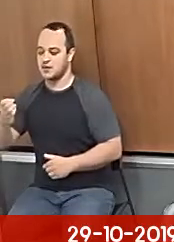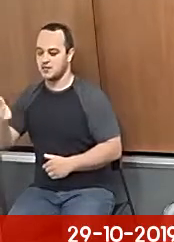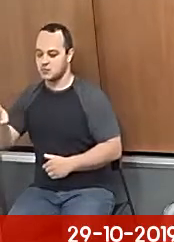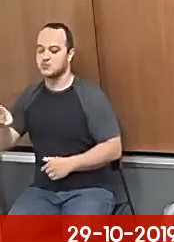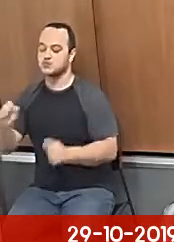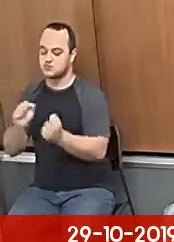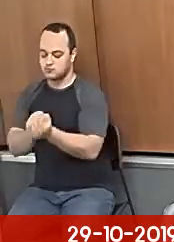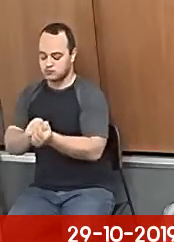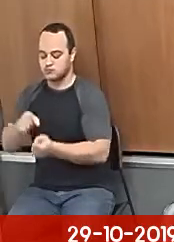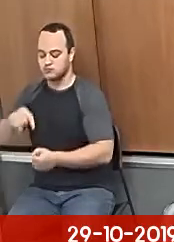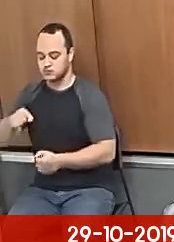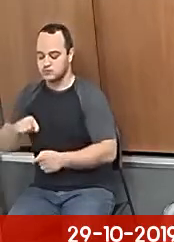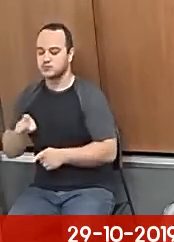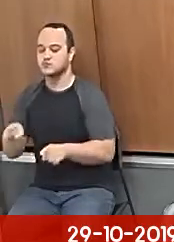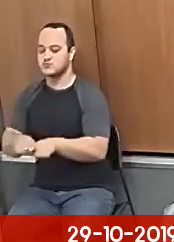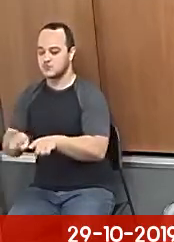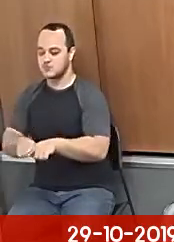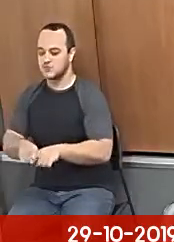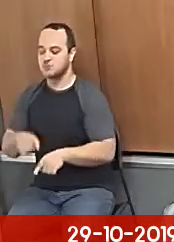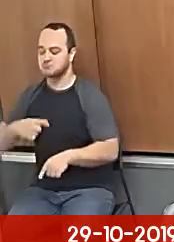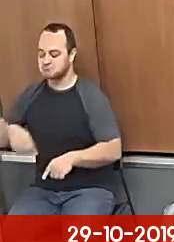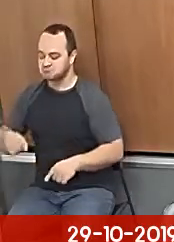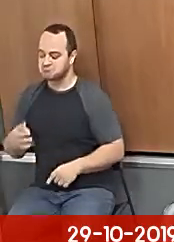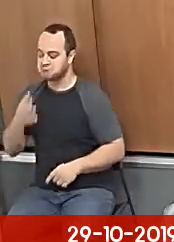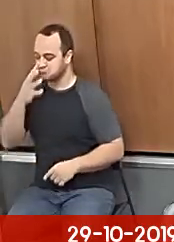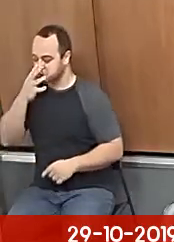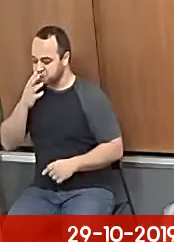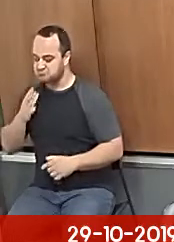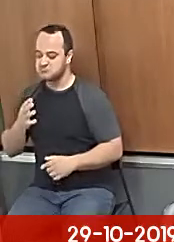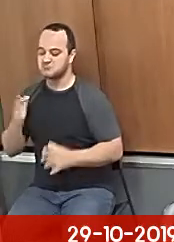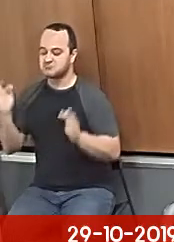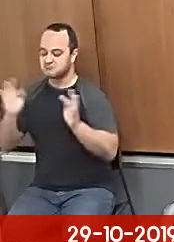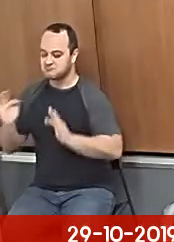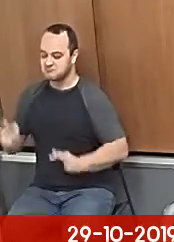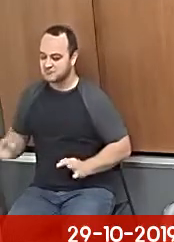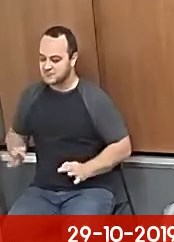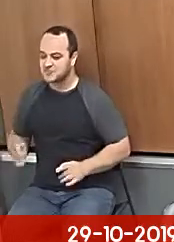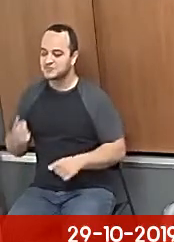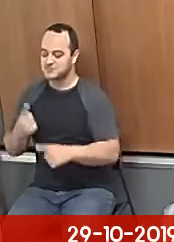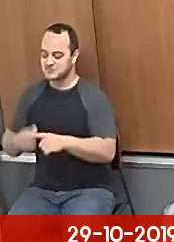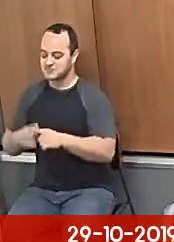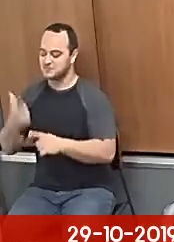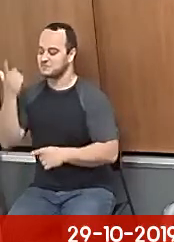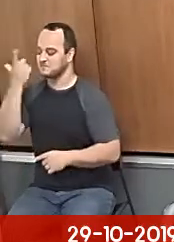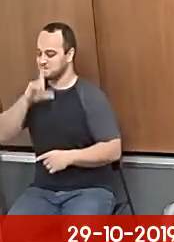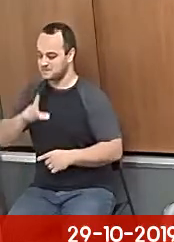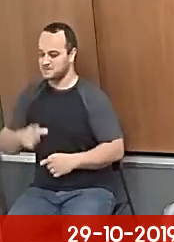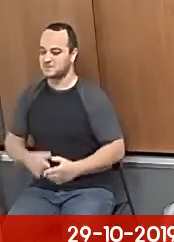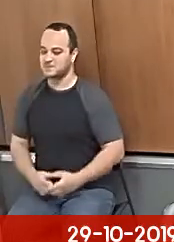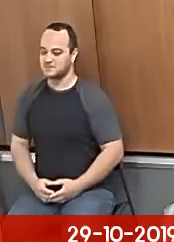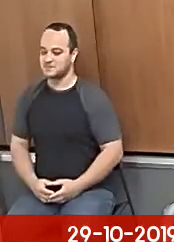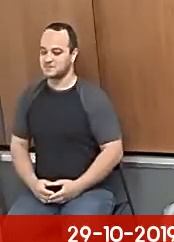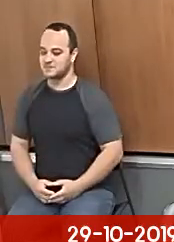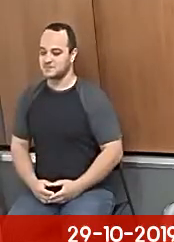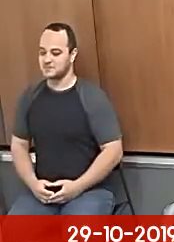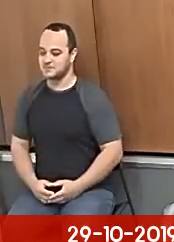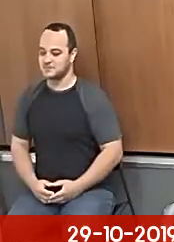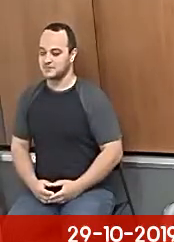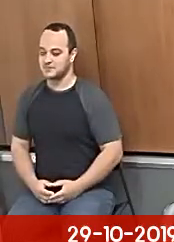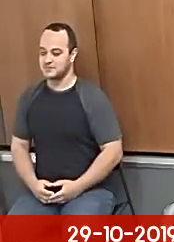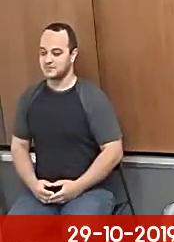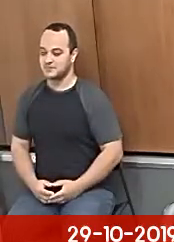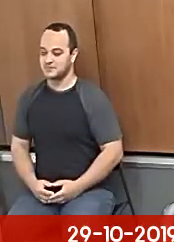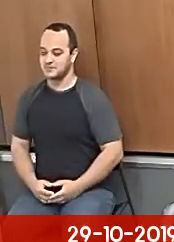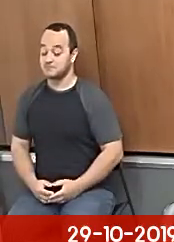grande ganho, nós ficamos muito felizes. Agradecer ao representante do governo do Estado, da prefeitura, enfim, da federação. E dizer,